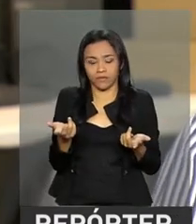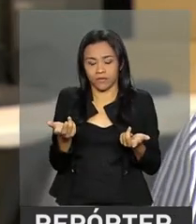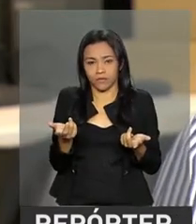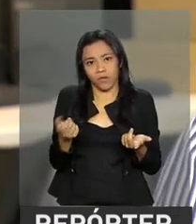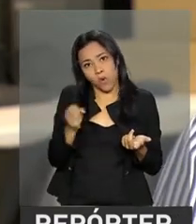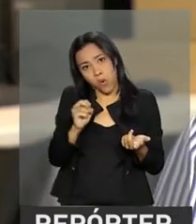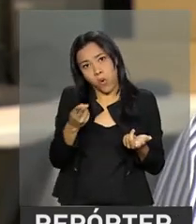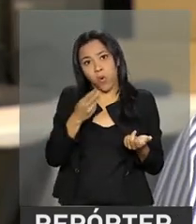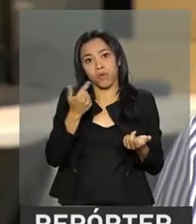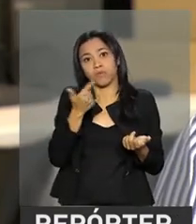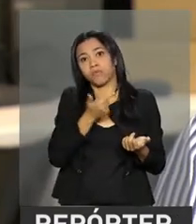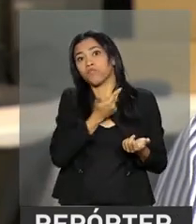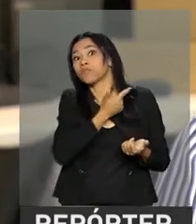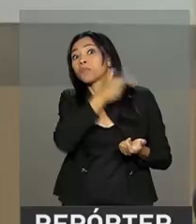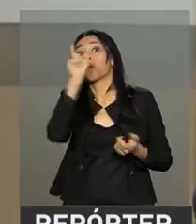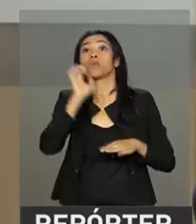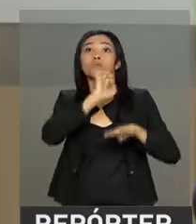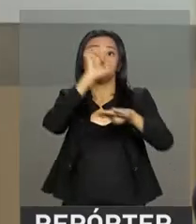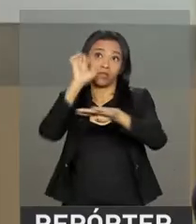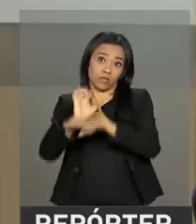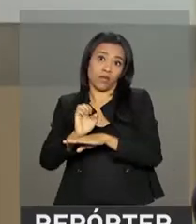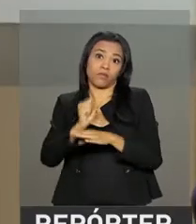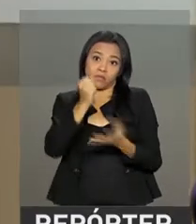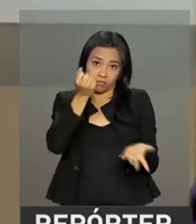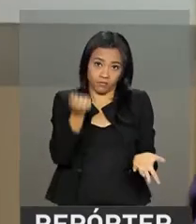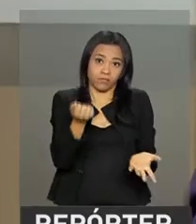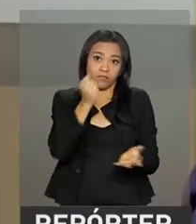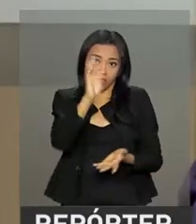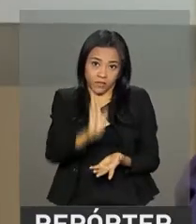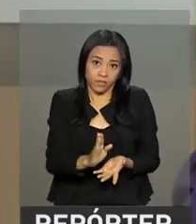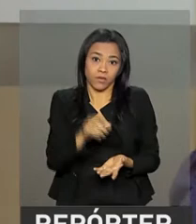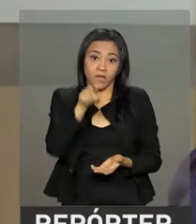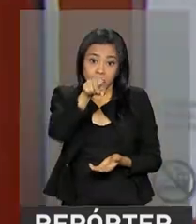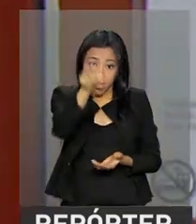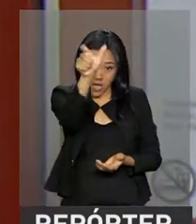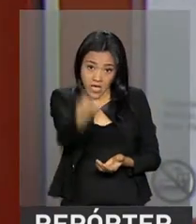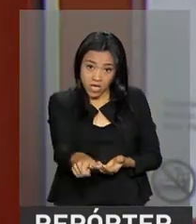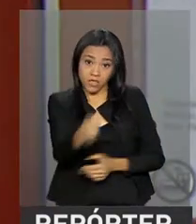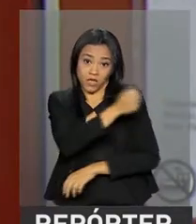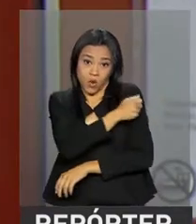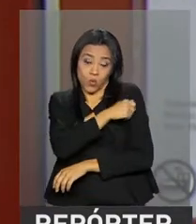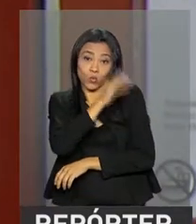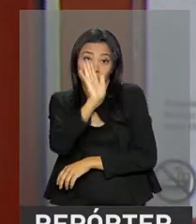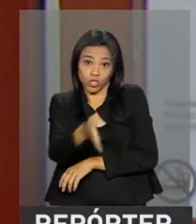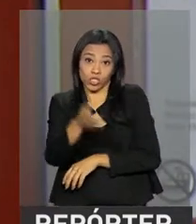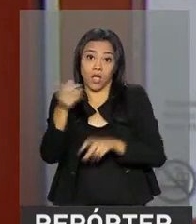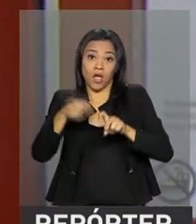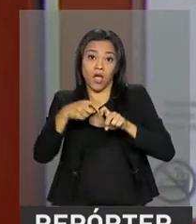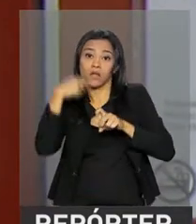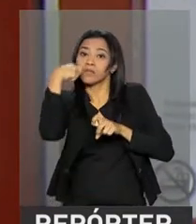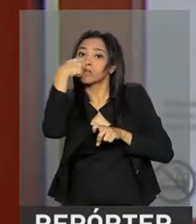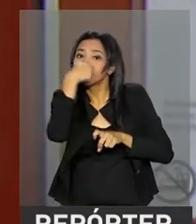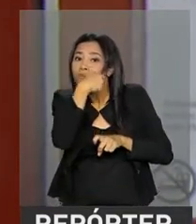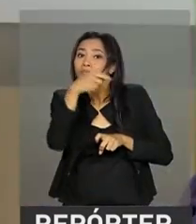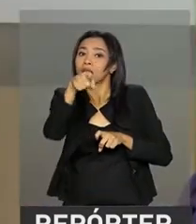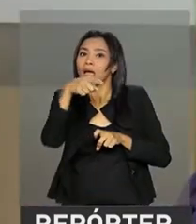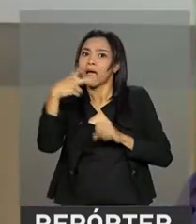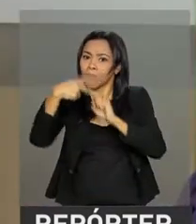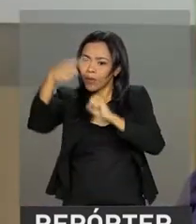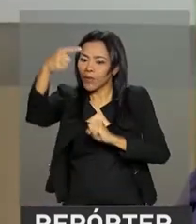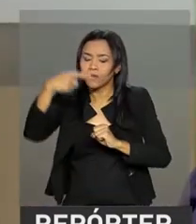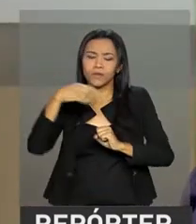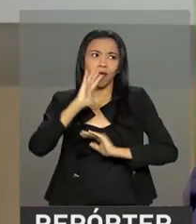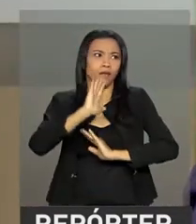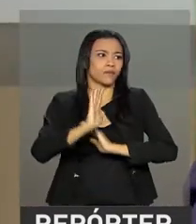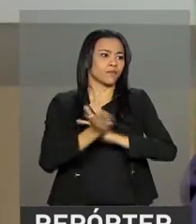migrar para outra região do país pra esse aluno que já é cirurgião dentista a especialização favorece a